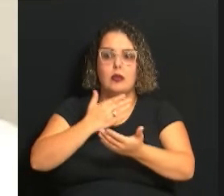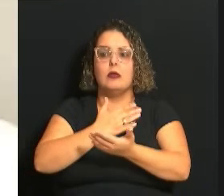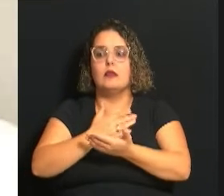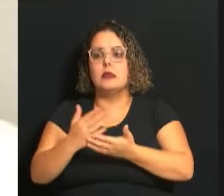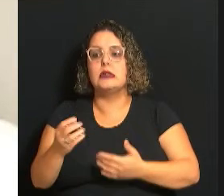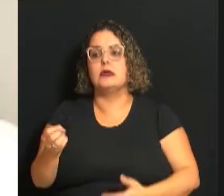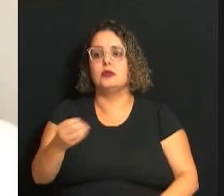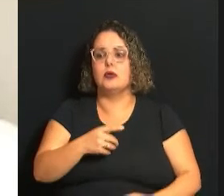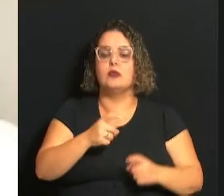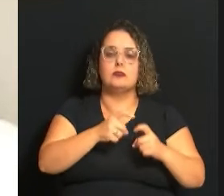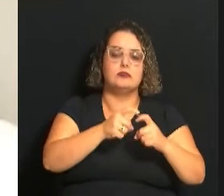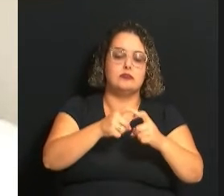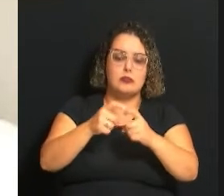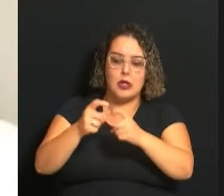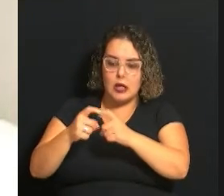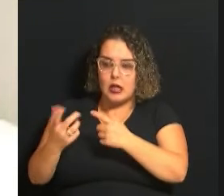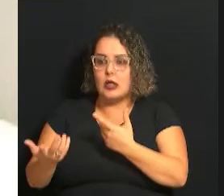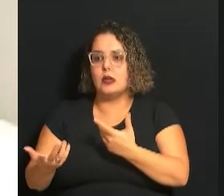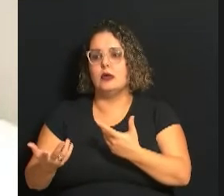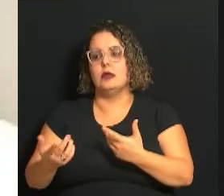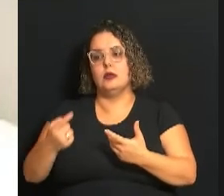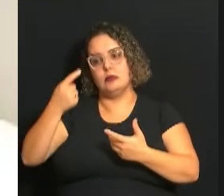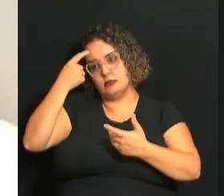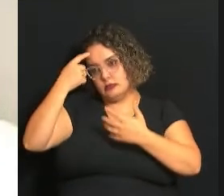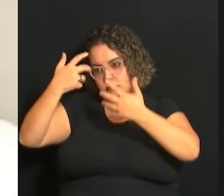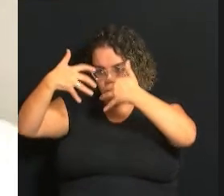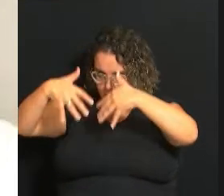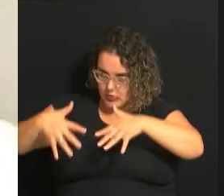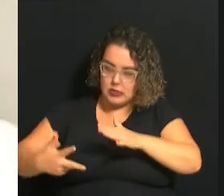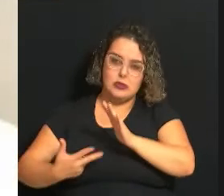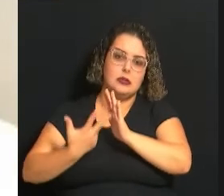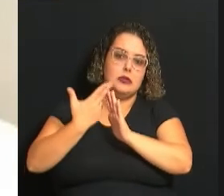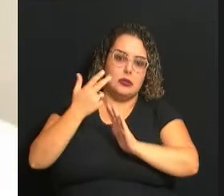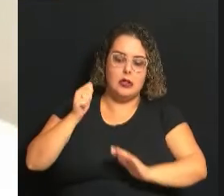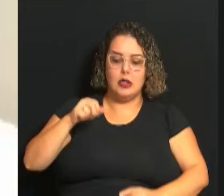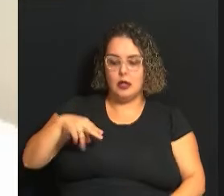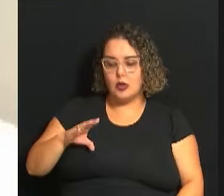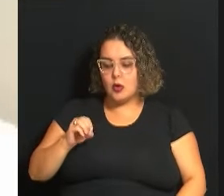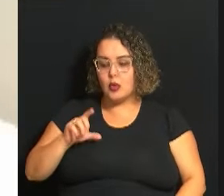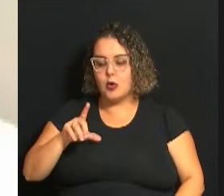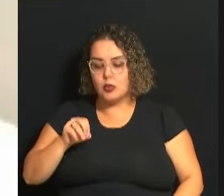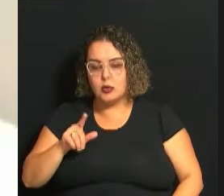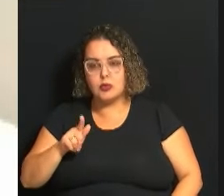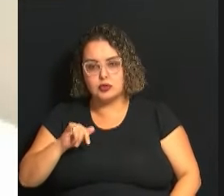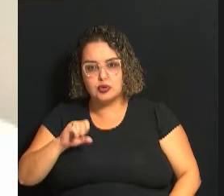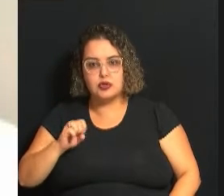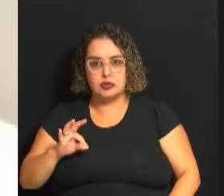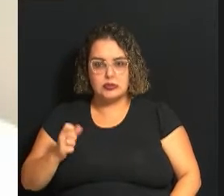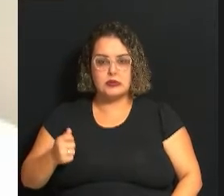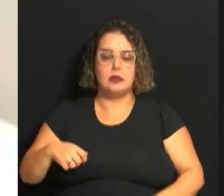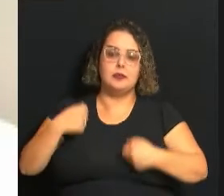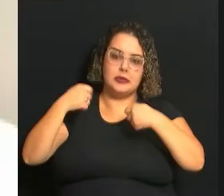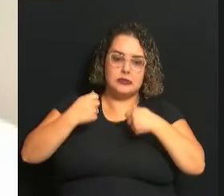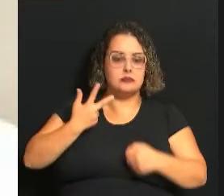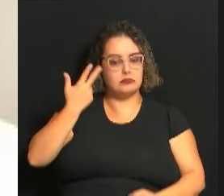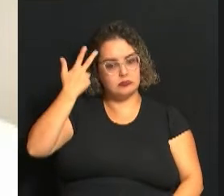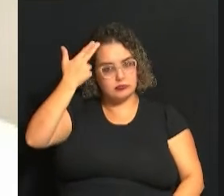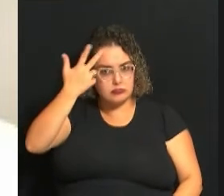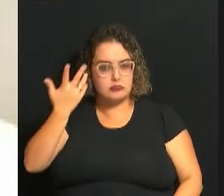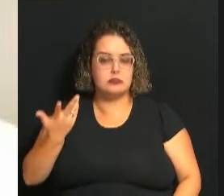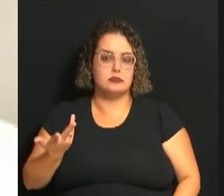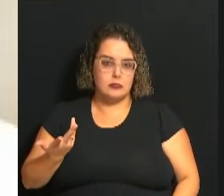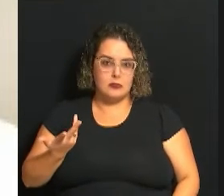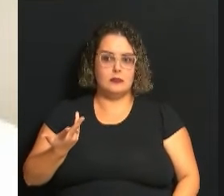médicos, né, neurocirurgiões, oncologistas, e já era claro que eu precisaria fazer uma cirurgia, né,